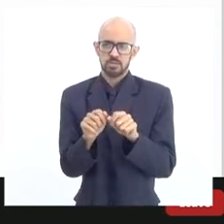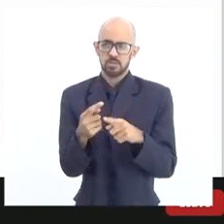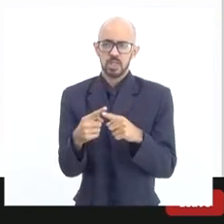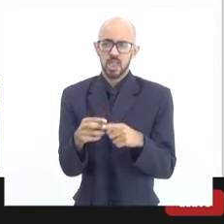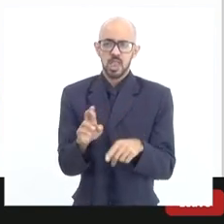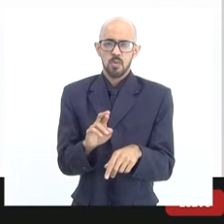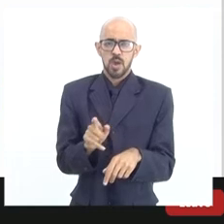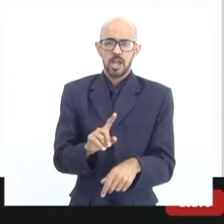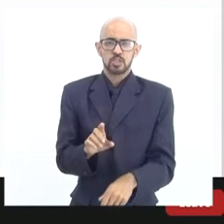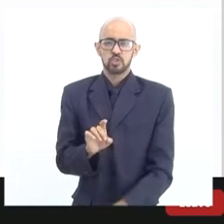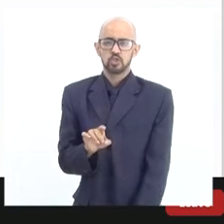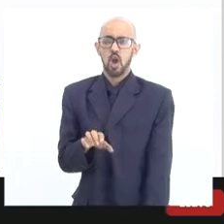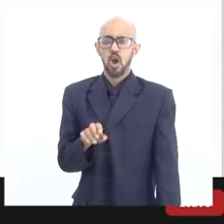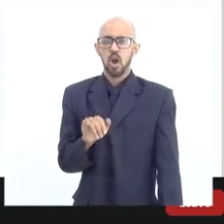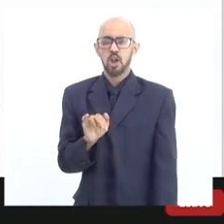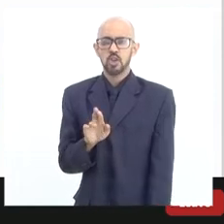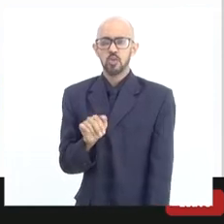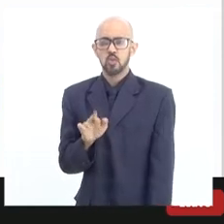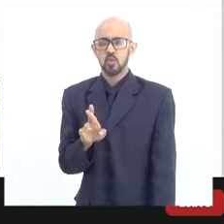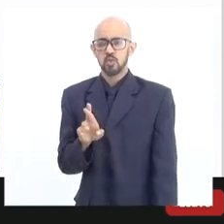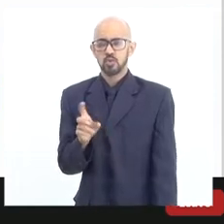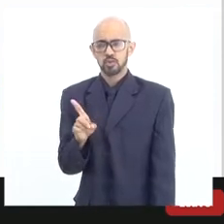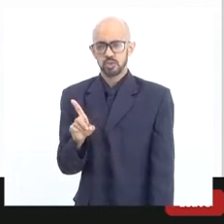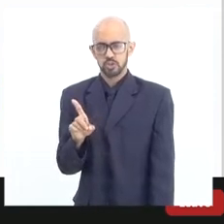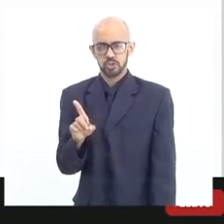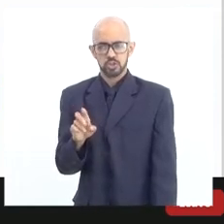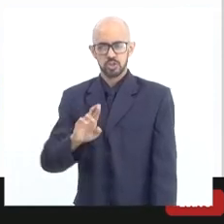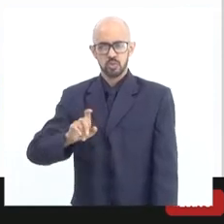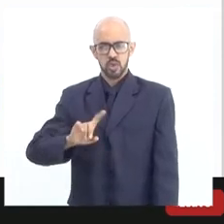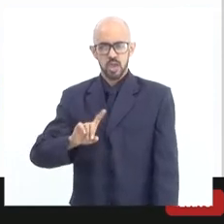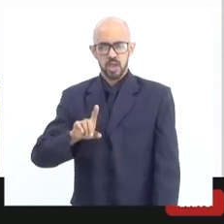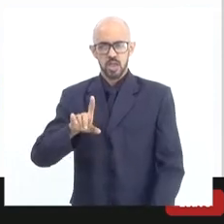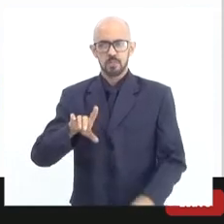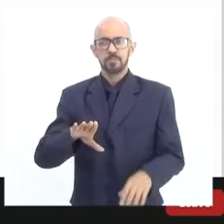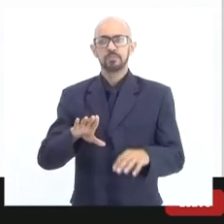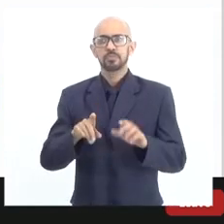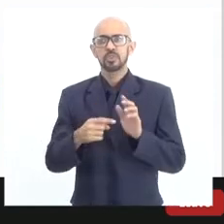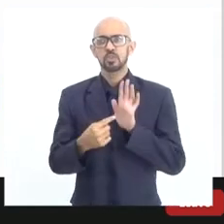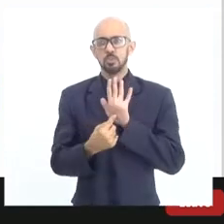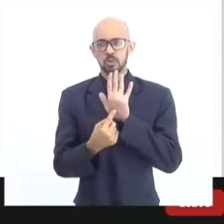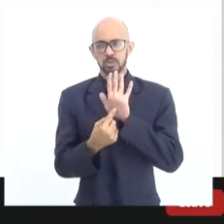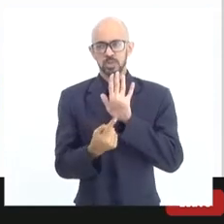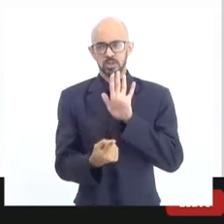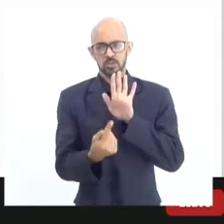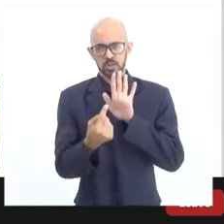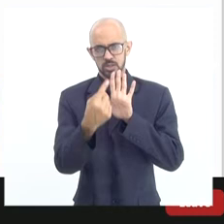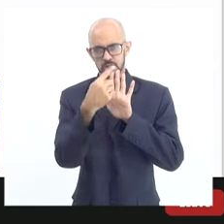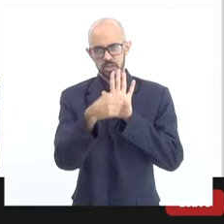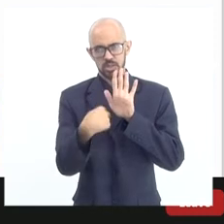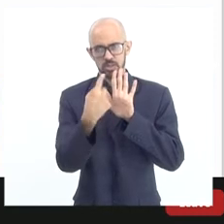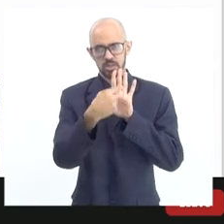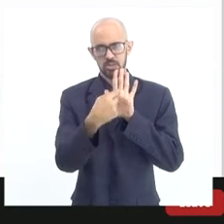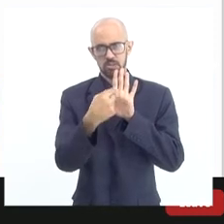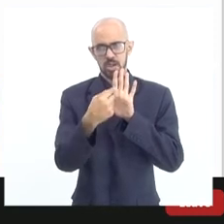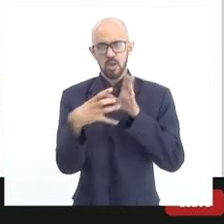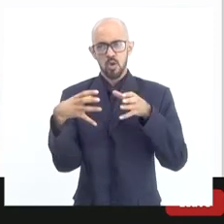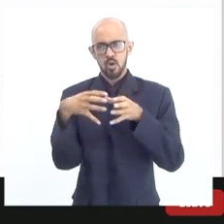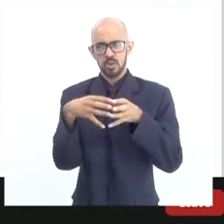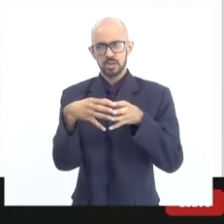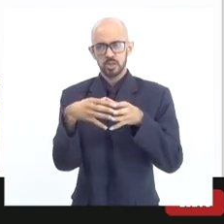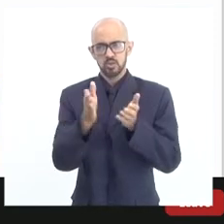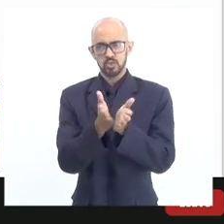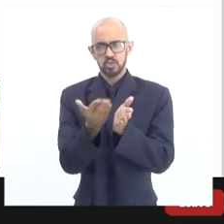a IURD e os segmentos neopentecostais. Por exemplo, o que eu estou mostrando aqui é uma coleção de